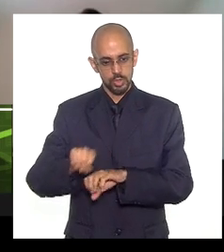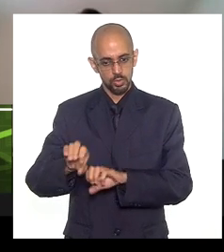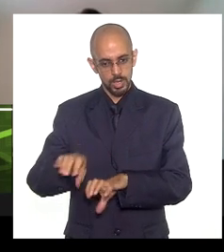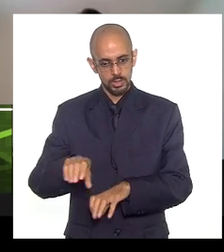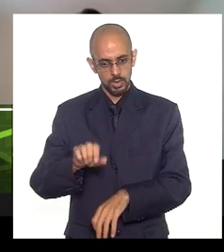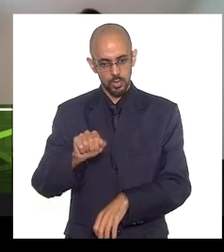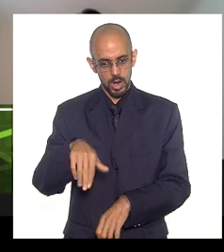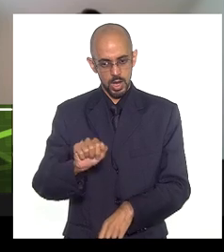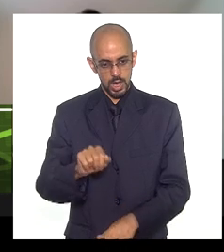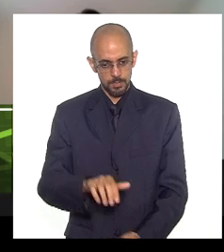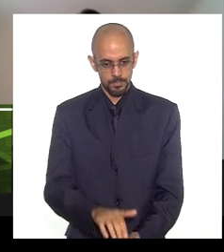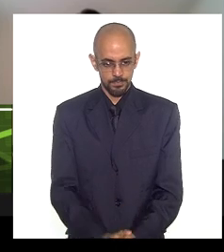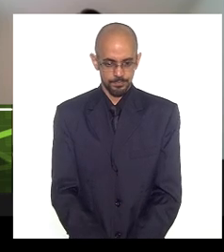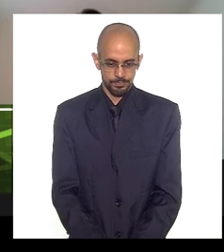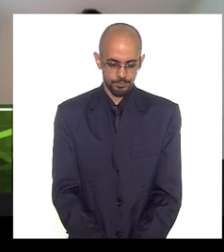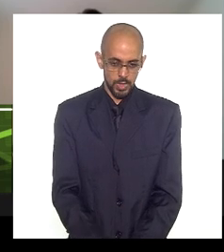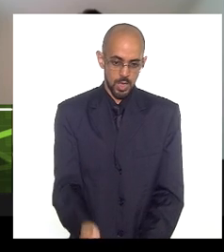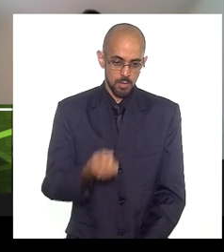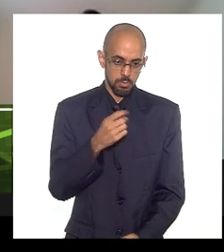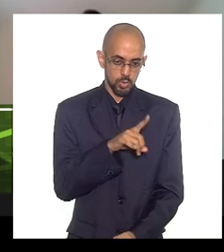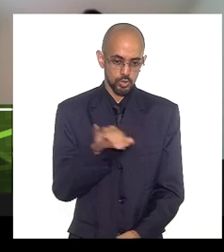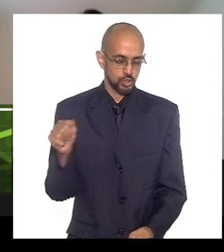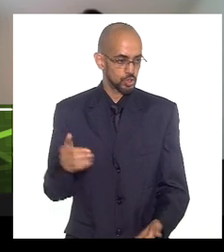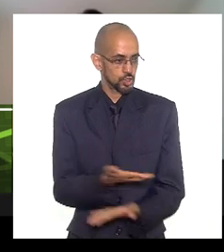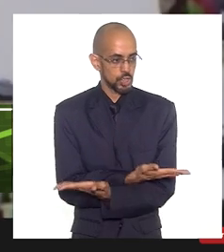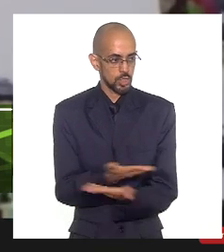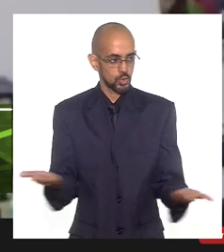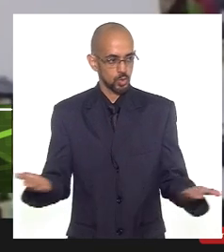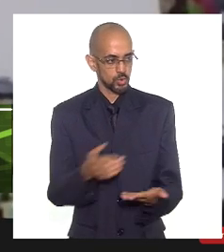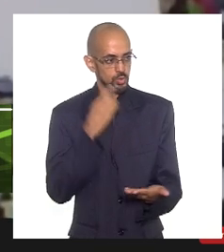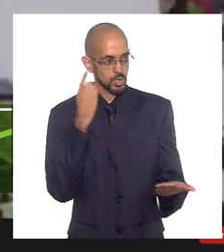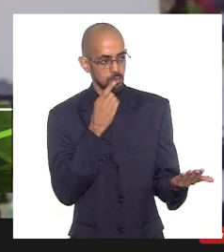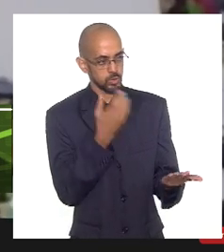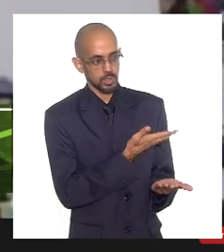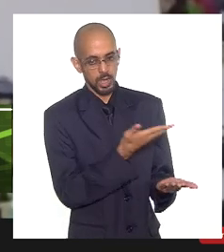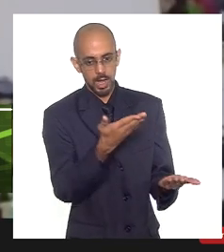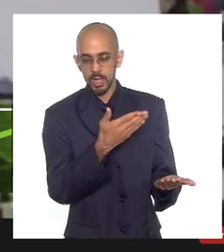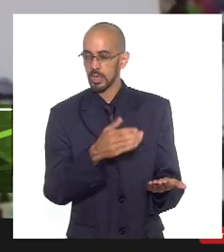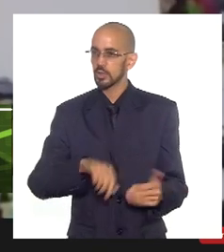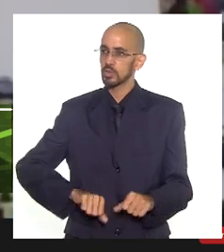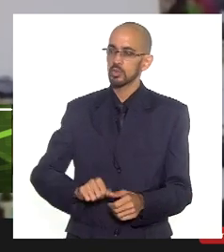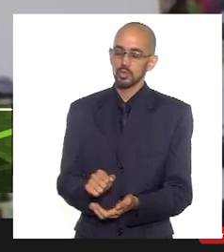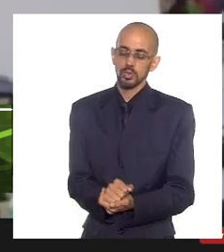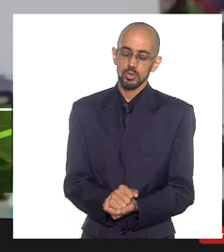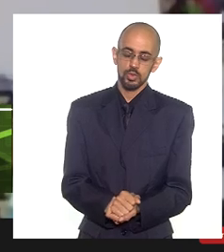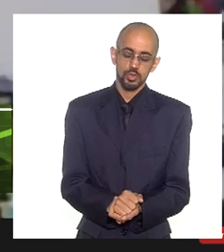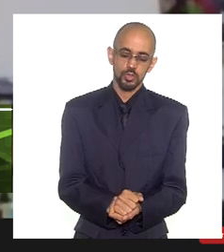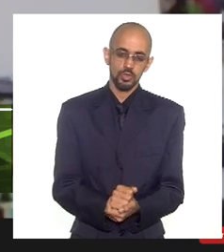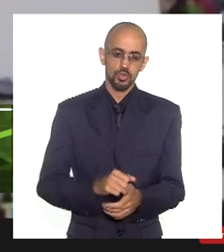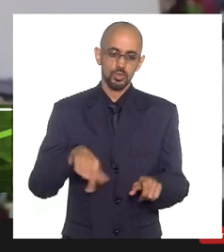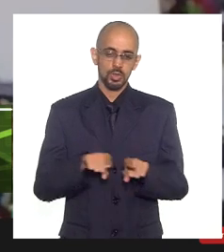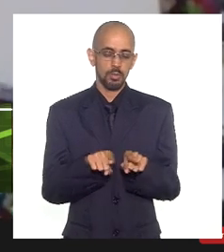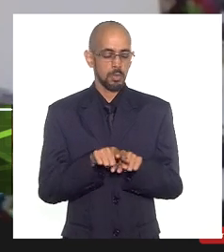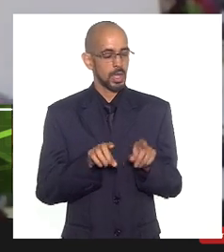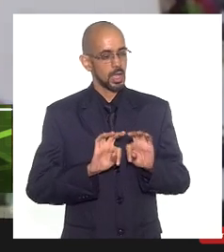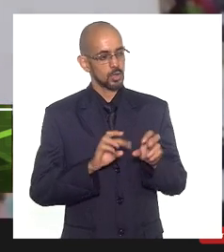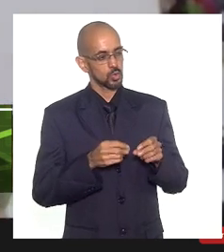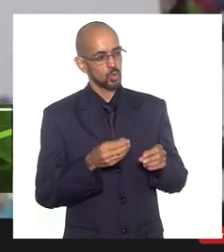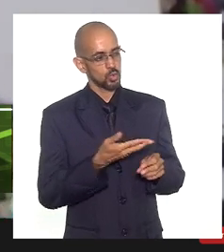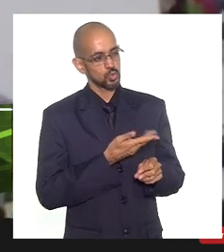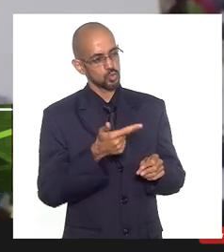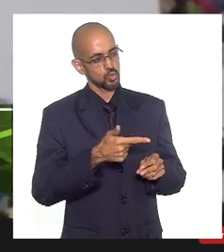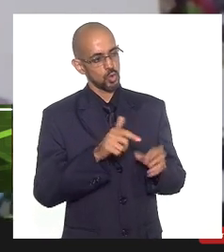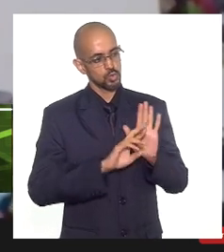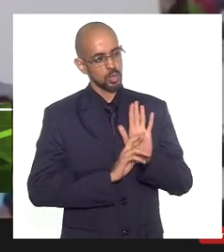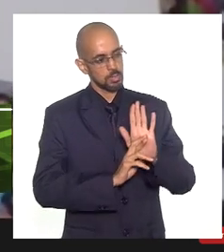Olá bom dia caríssimos deputados Valdeque Carneiro Flávio Serafini Dani Monteiro demais que estejam aqui presentes